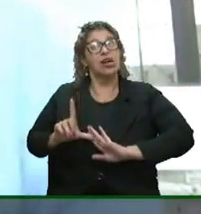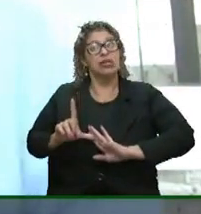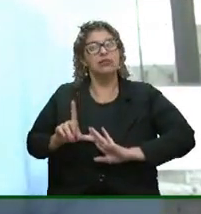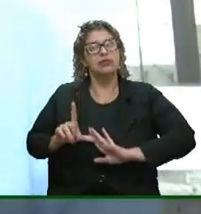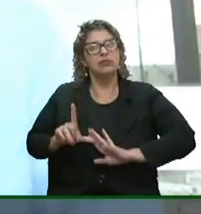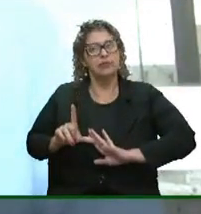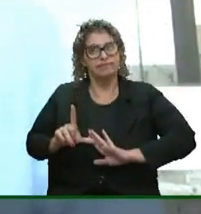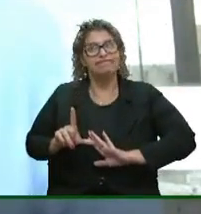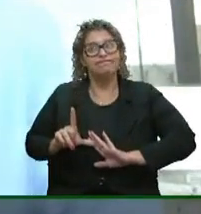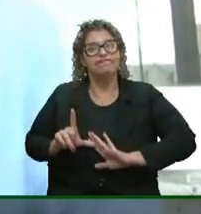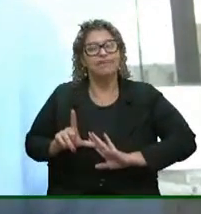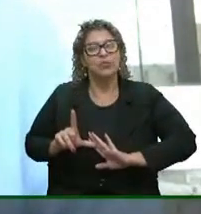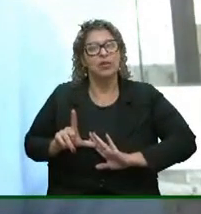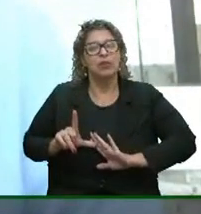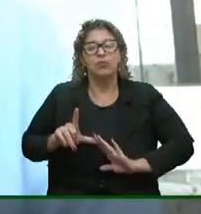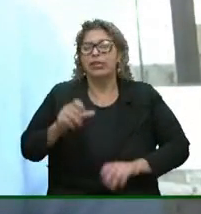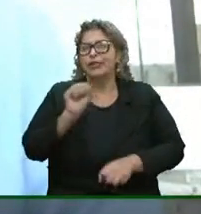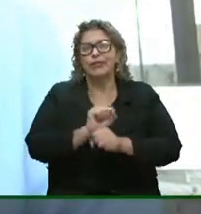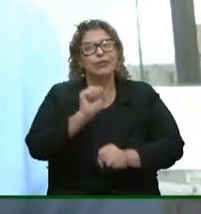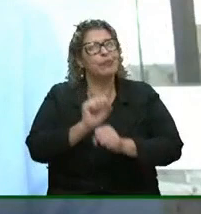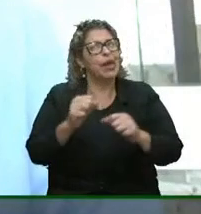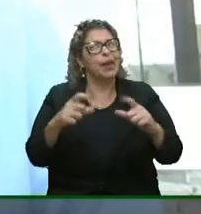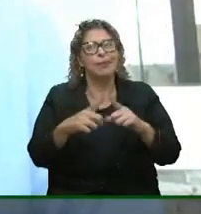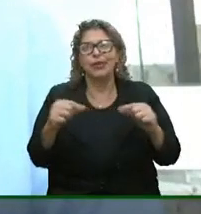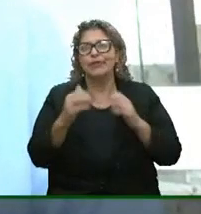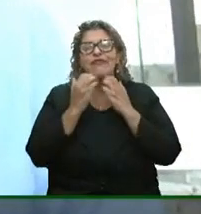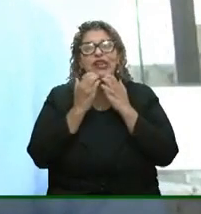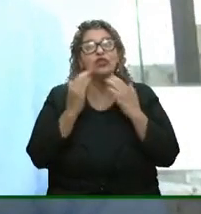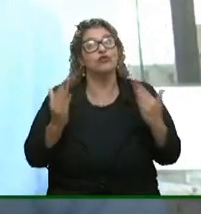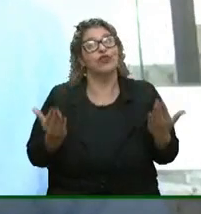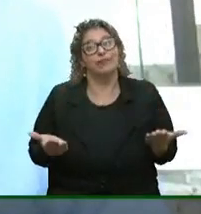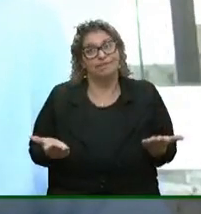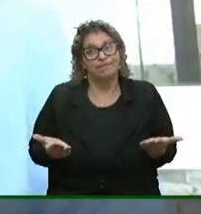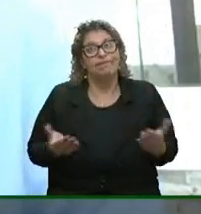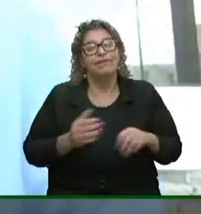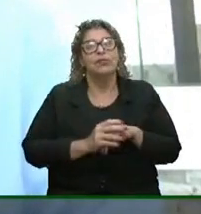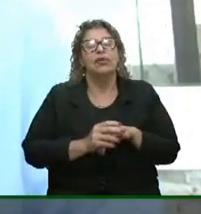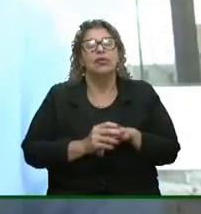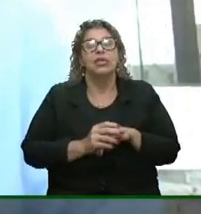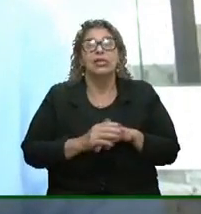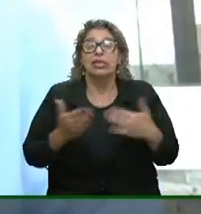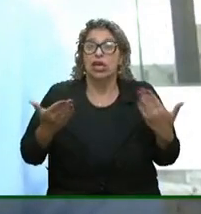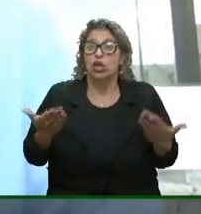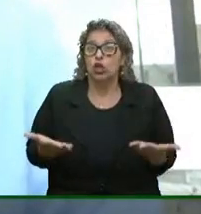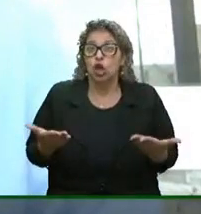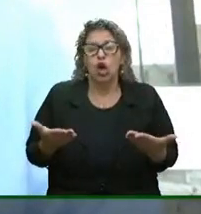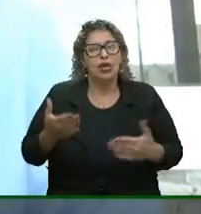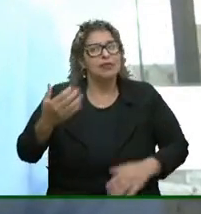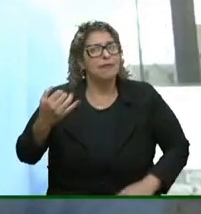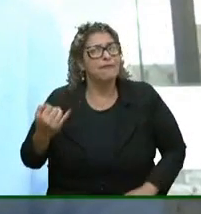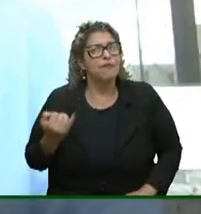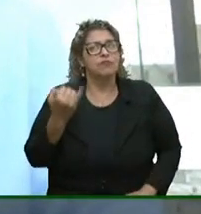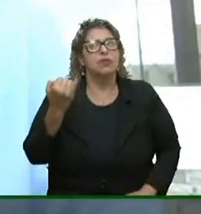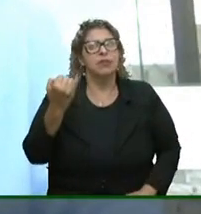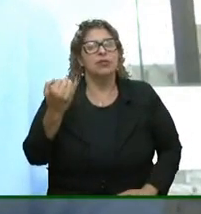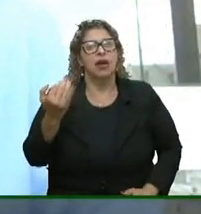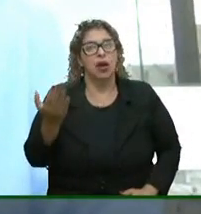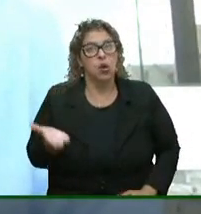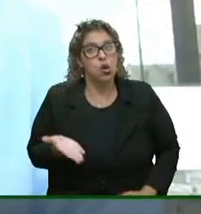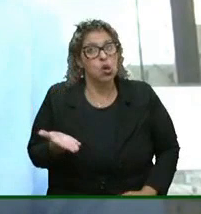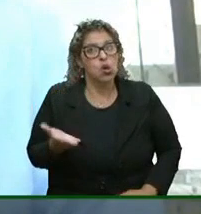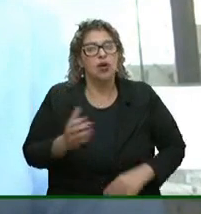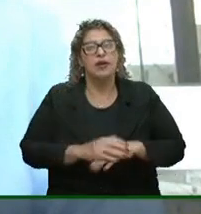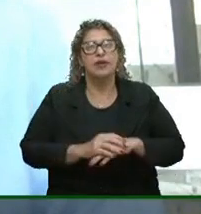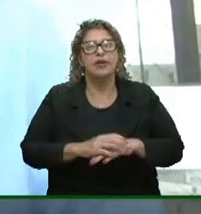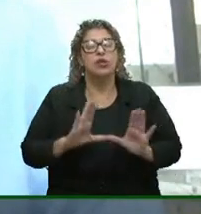atrás, porque se esperar de Brasília, sabemos que não virá. Então, é essa a nossa fundamentação,